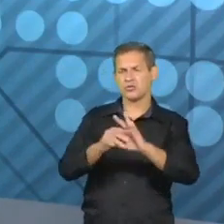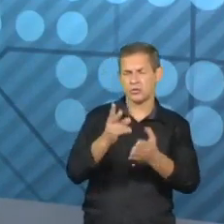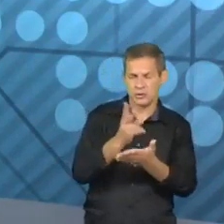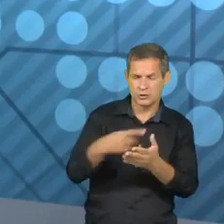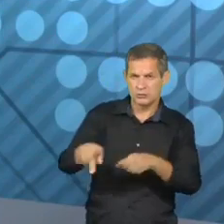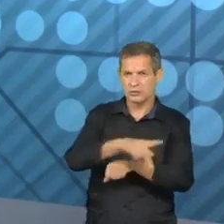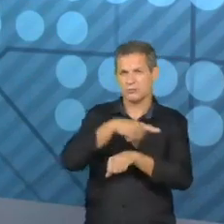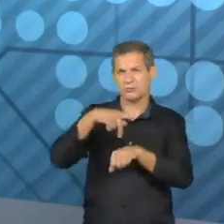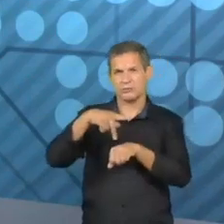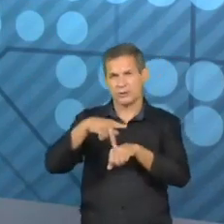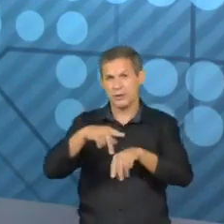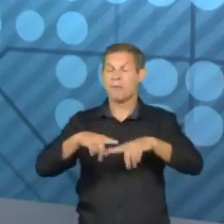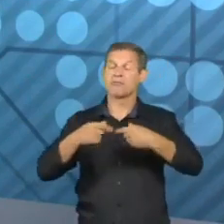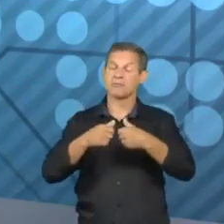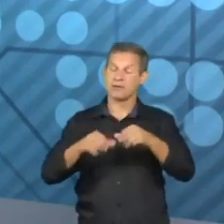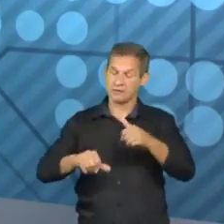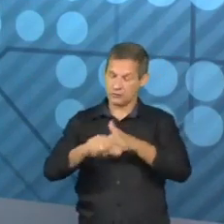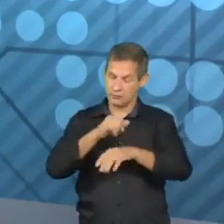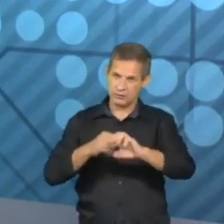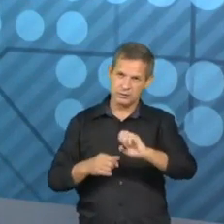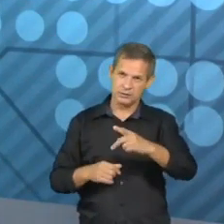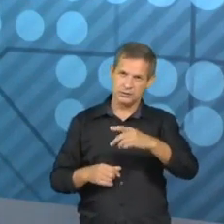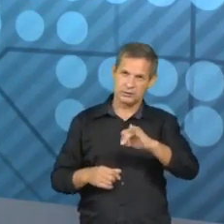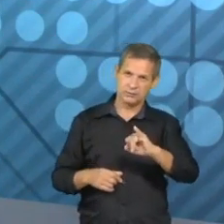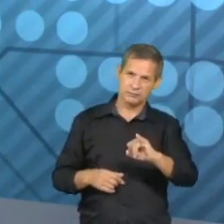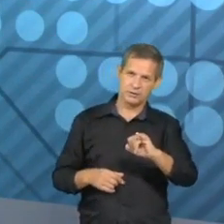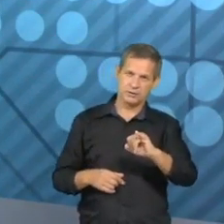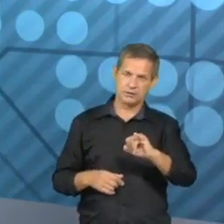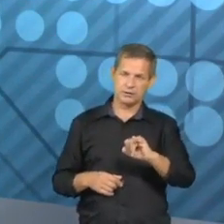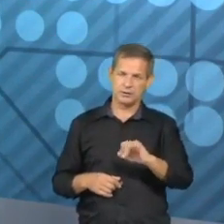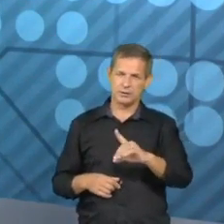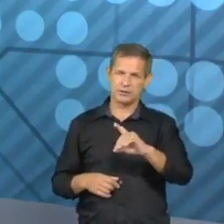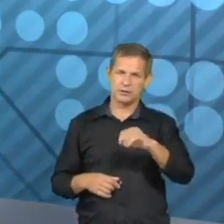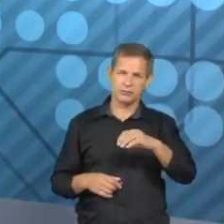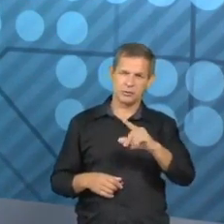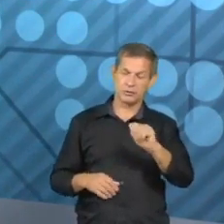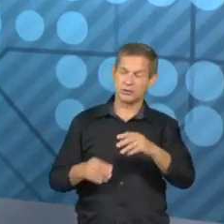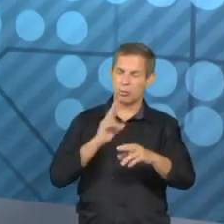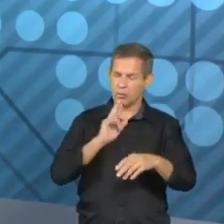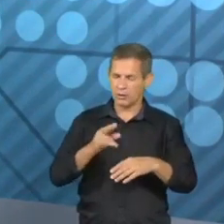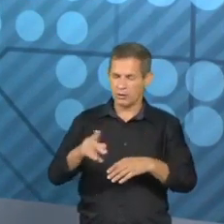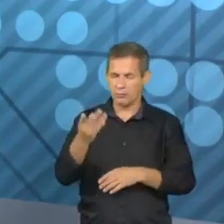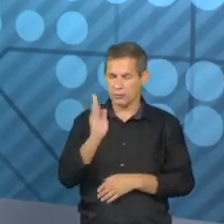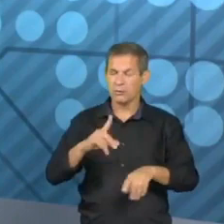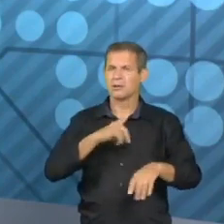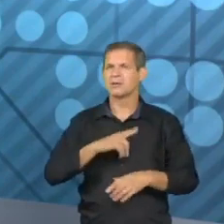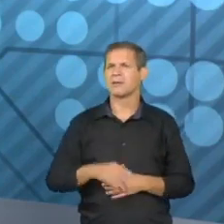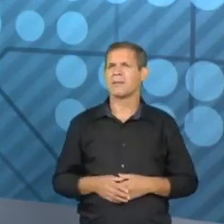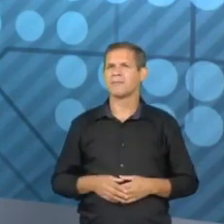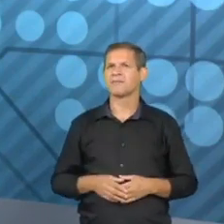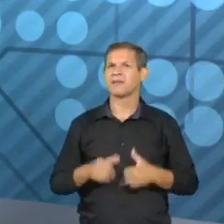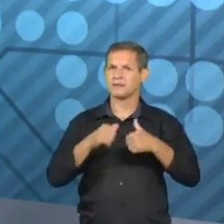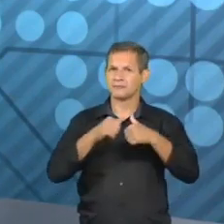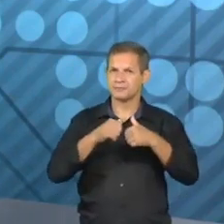mesmo país. Essa transição epidemiológica, então, ela é muito criticada aqui no Brasil porque tem-se